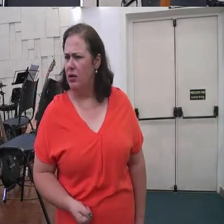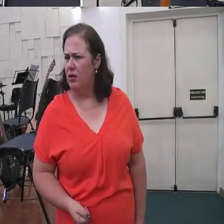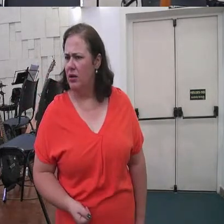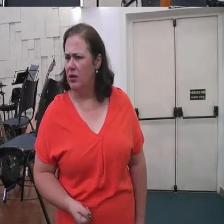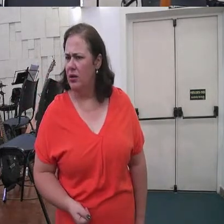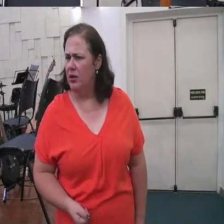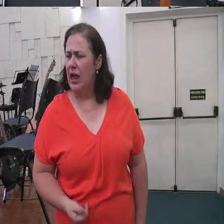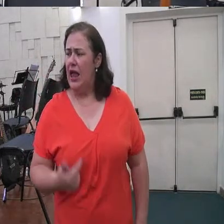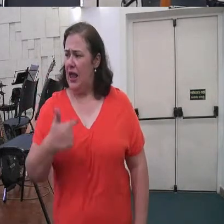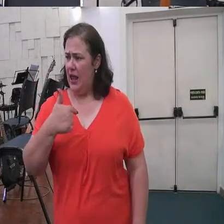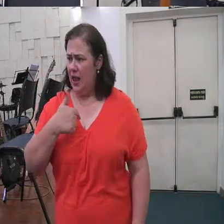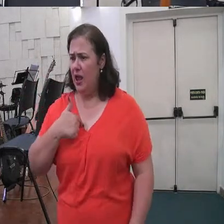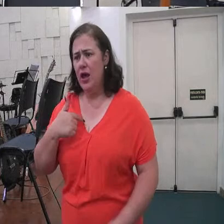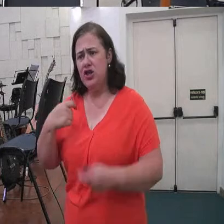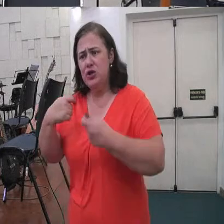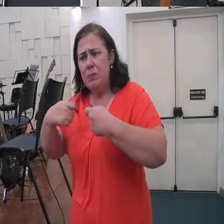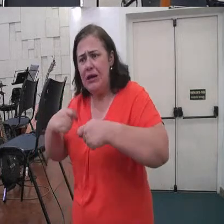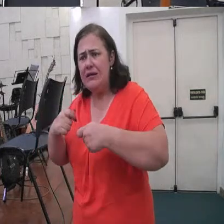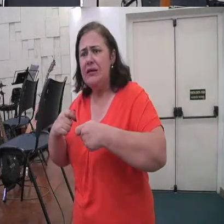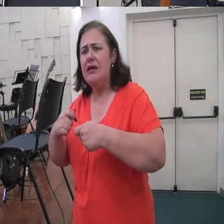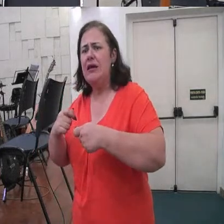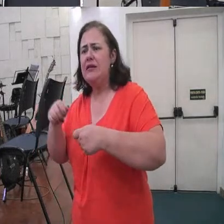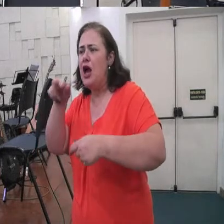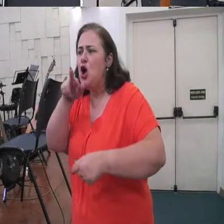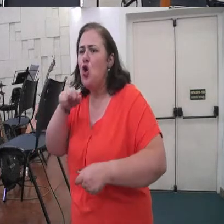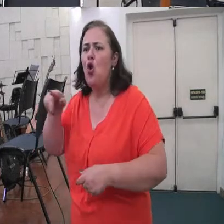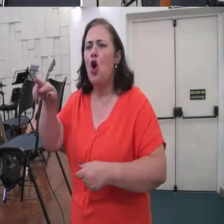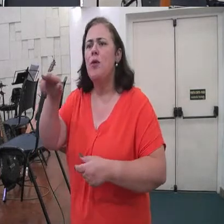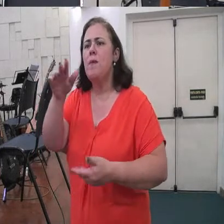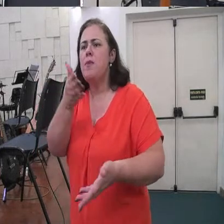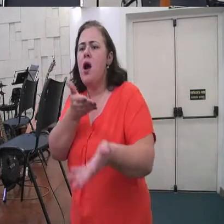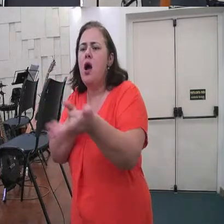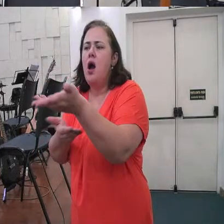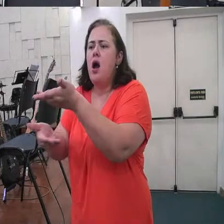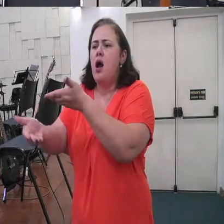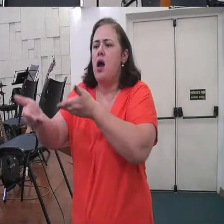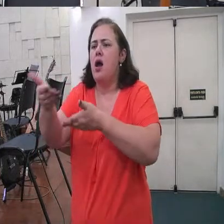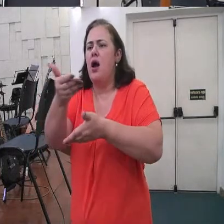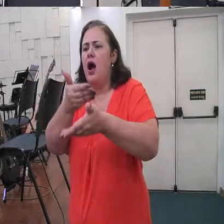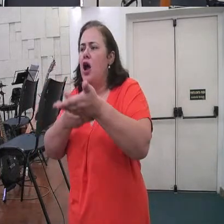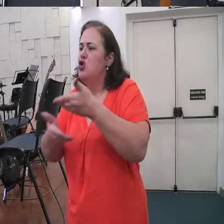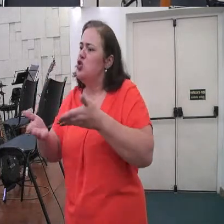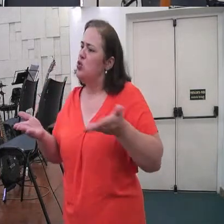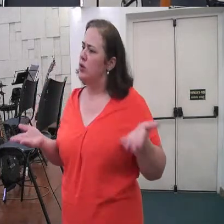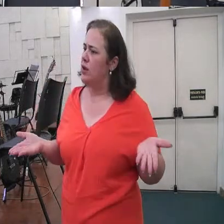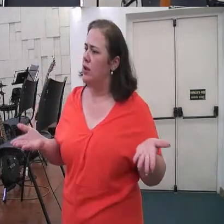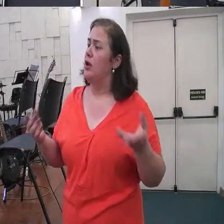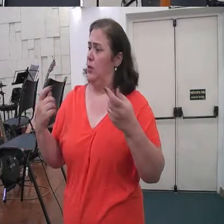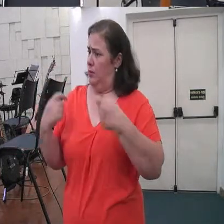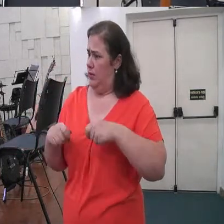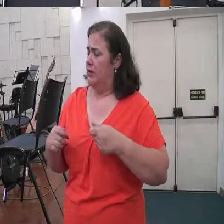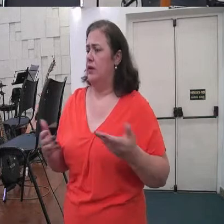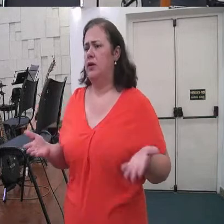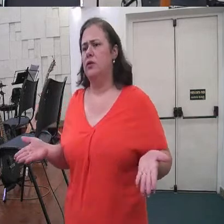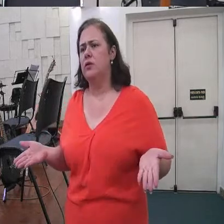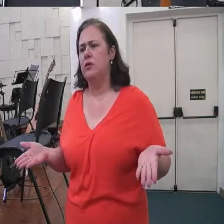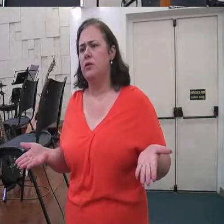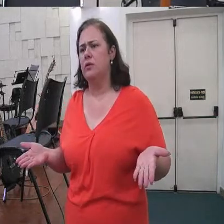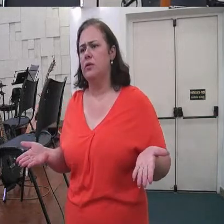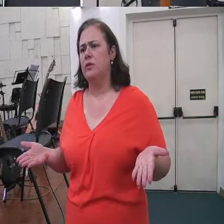não tiver obras, por si só está morta. Mas alguém dirá: tu tens fé, e eu tenho